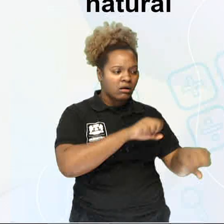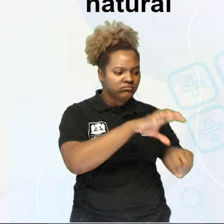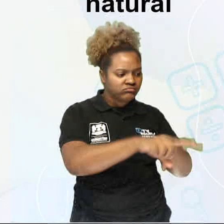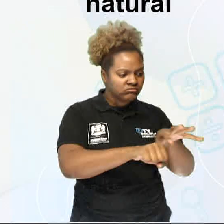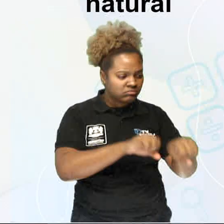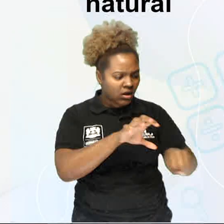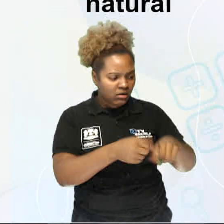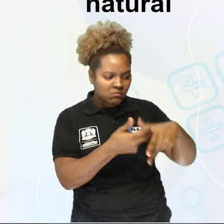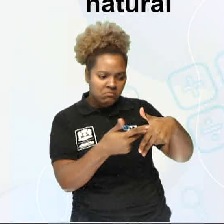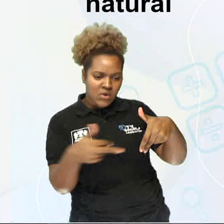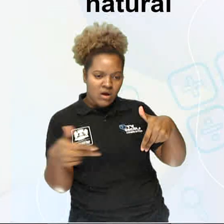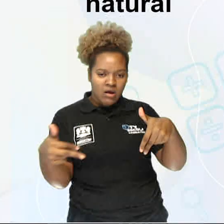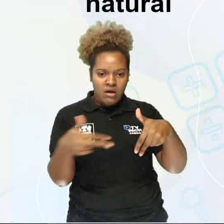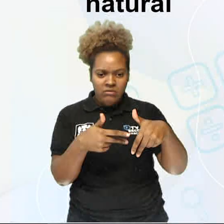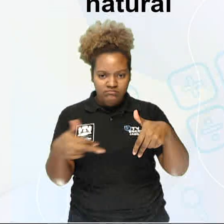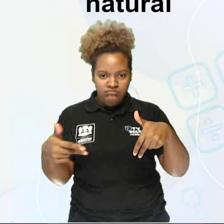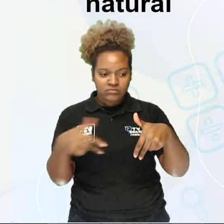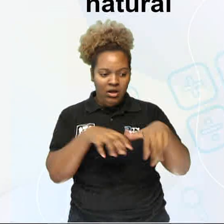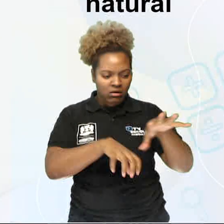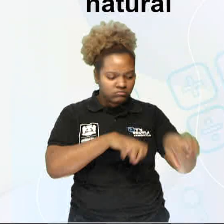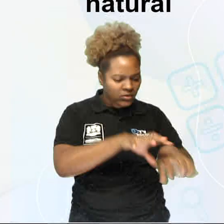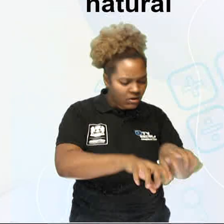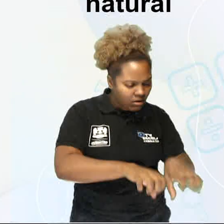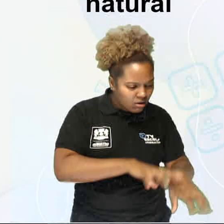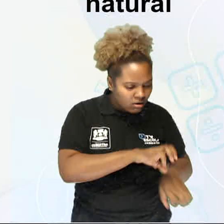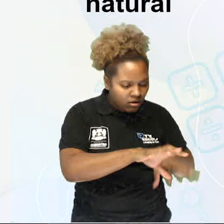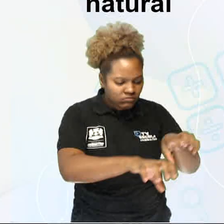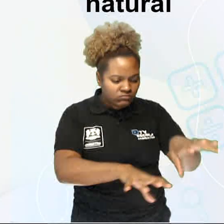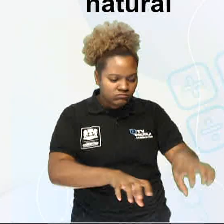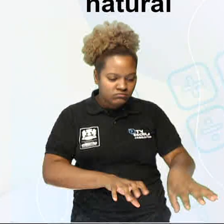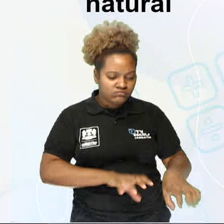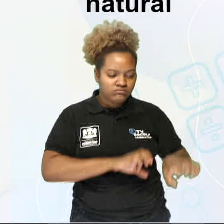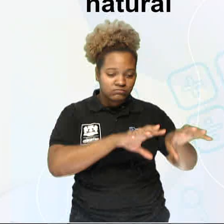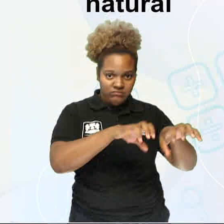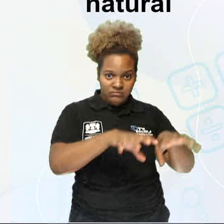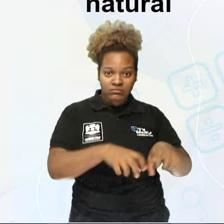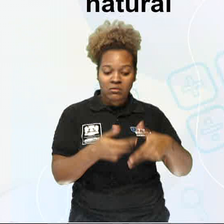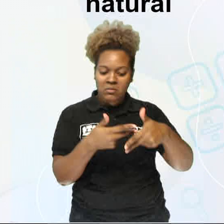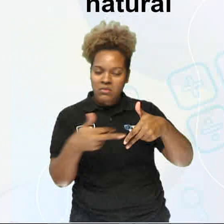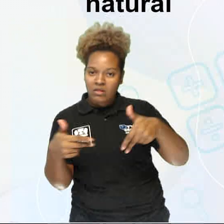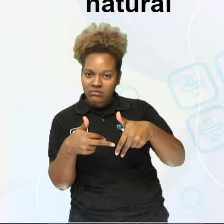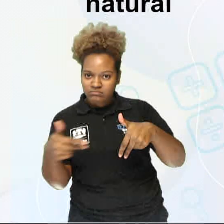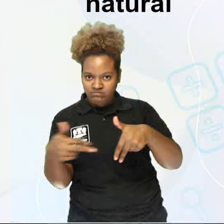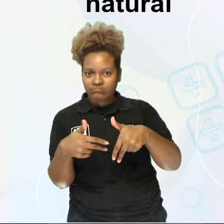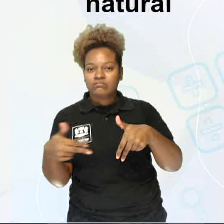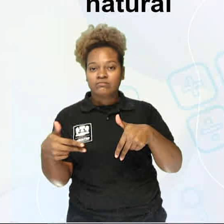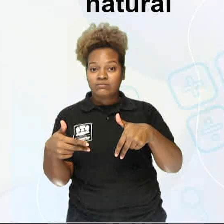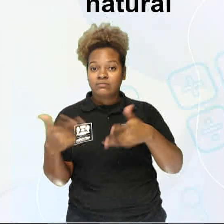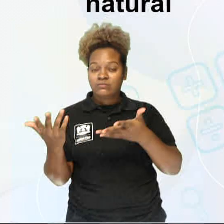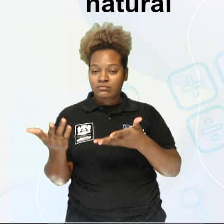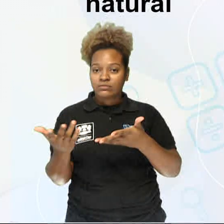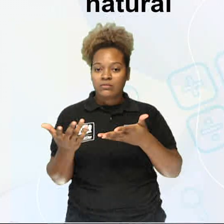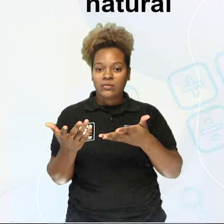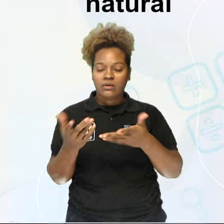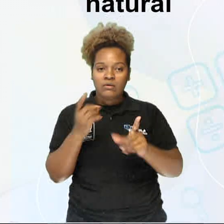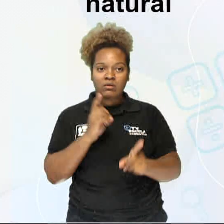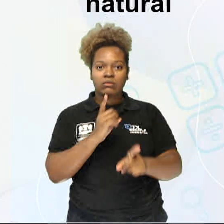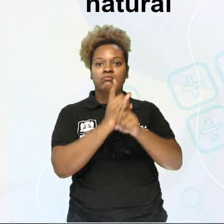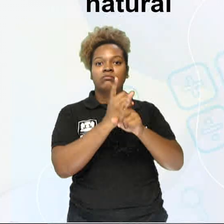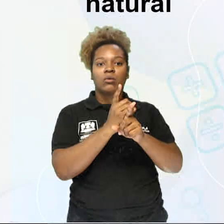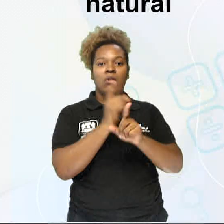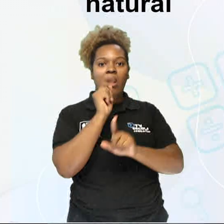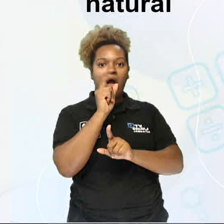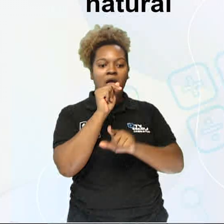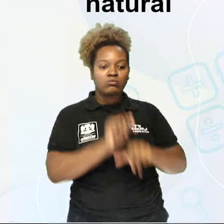tirando minérios, né, escavando através do extratismo mineral, né, e acabaram encontrando uma fonte